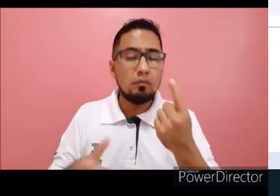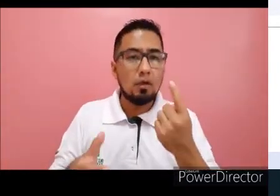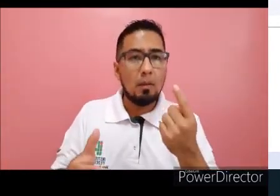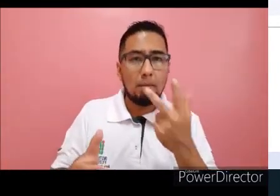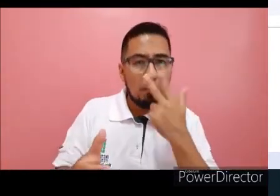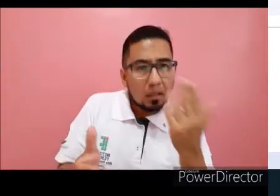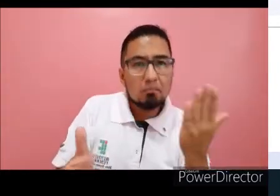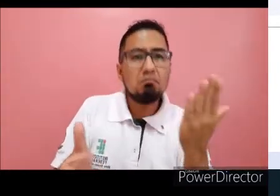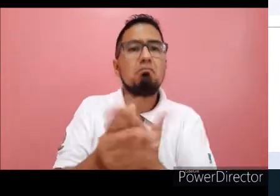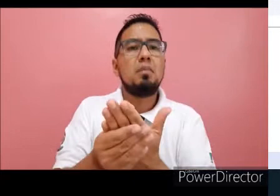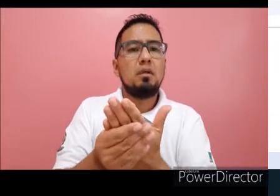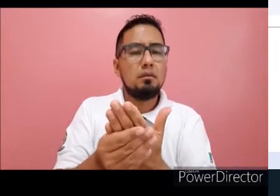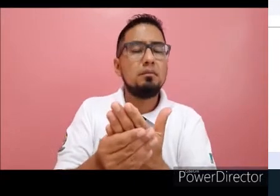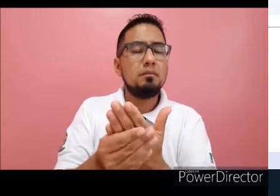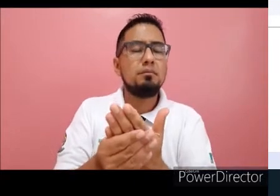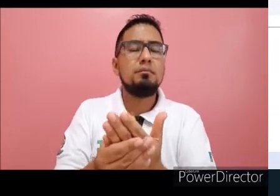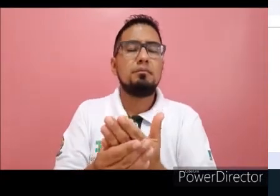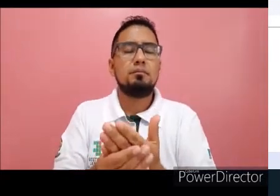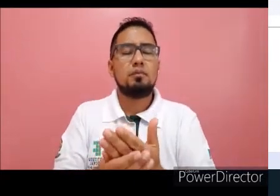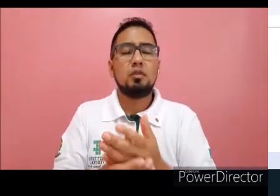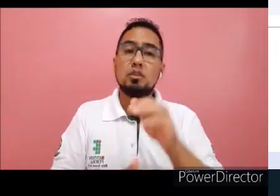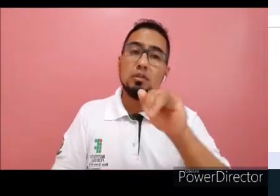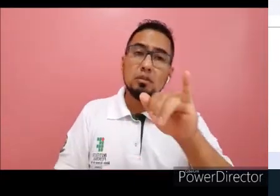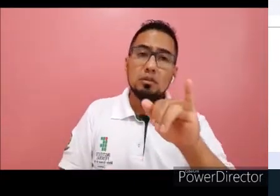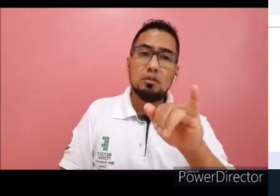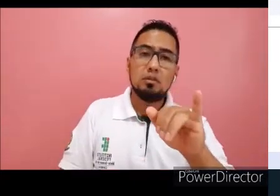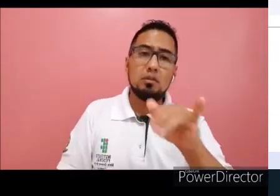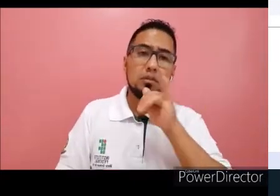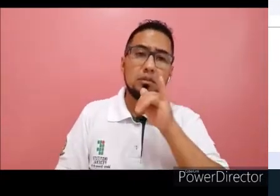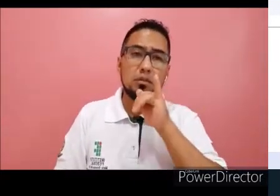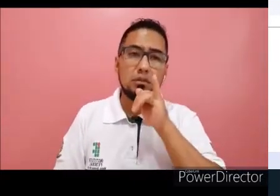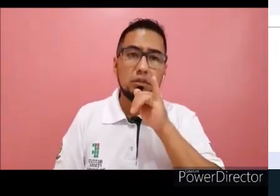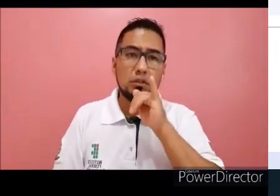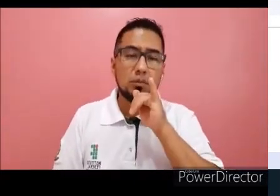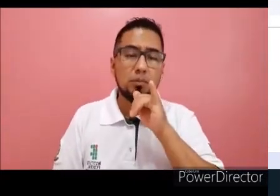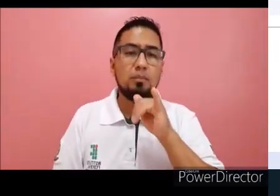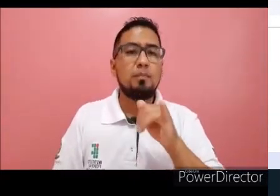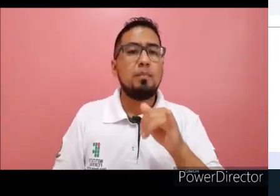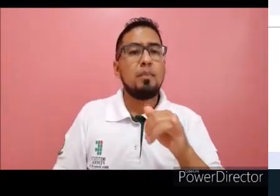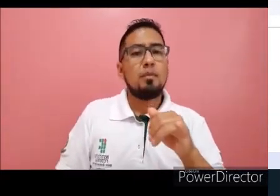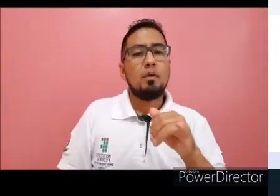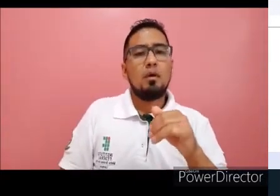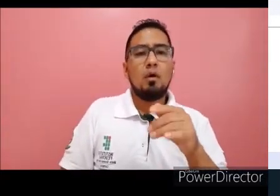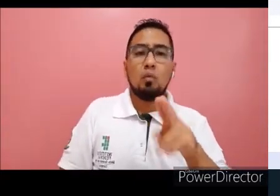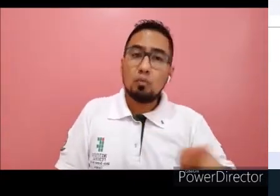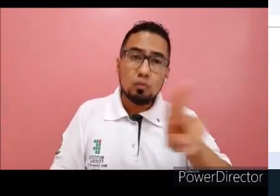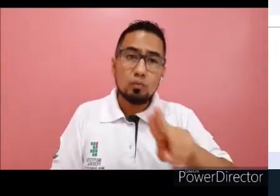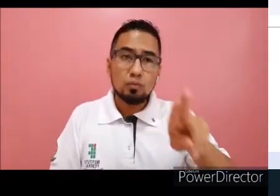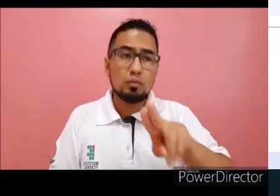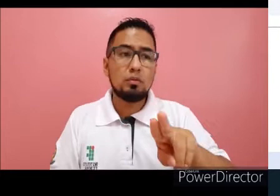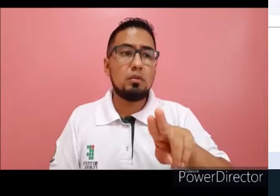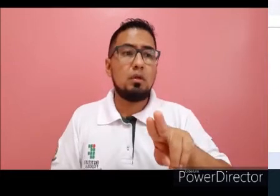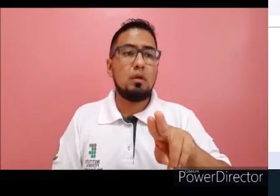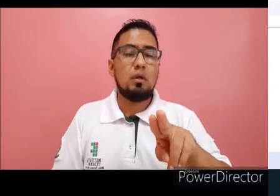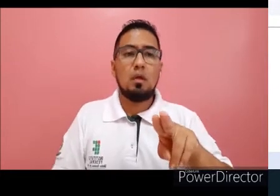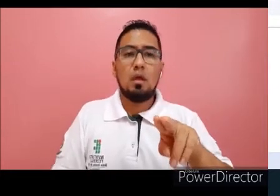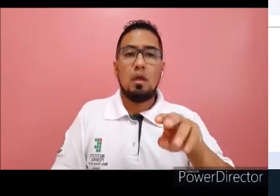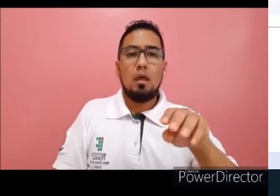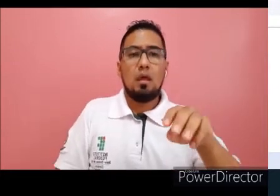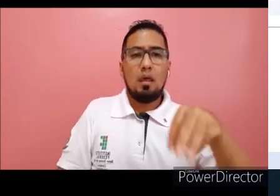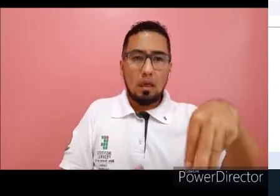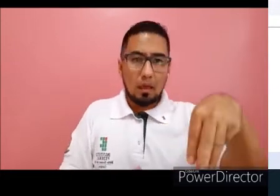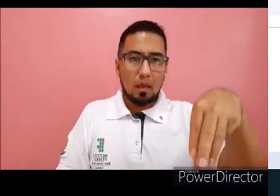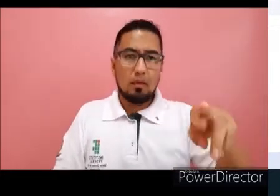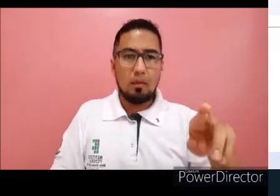diretórios do sistema operacional, não é? Por exemplo, aqui, ó, se eu fosse trabalhar com o padrão MVC, como é que eu criaria? Como é para